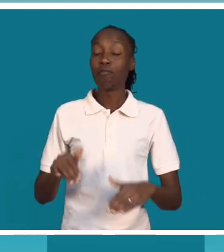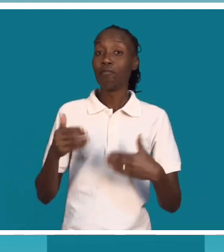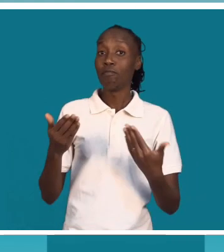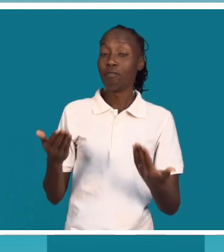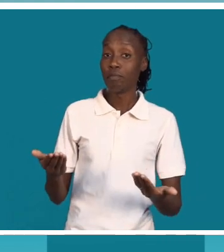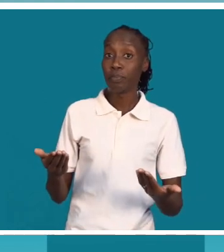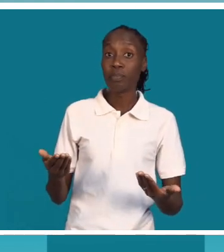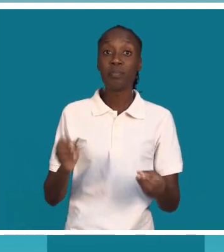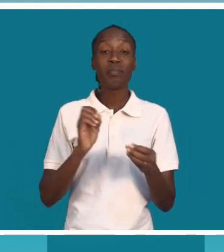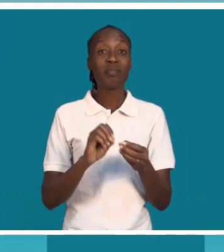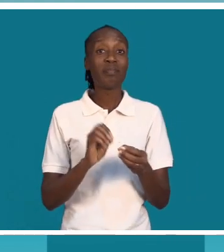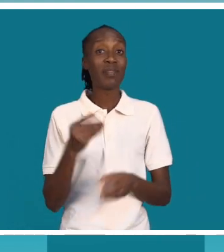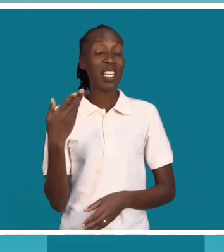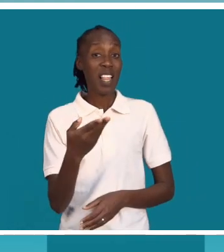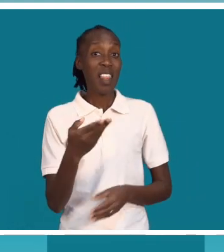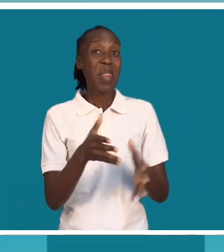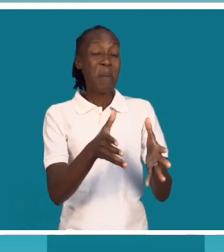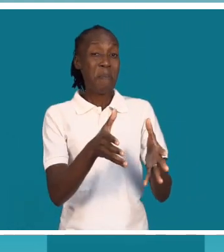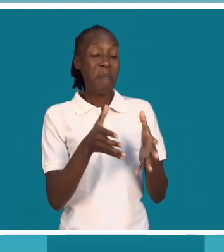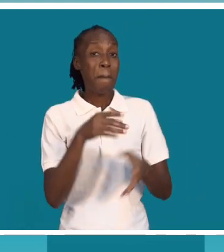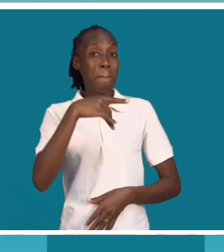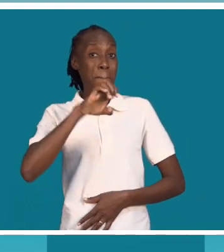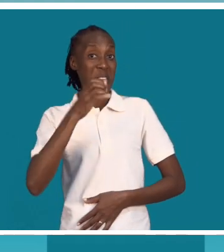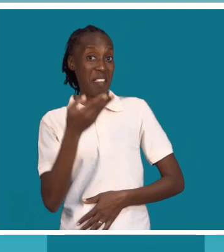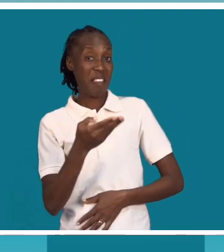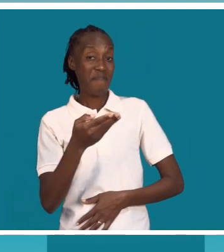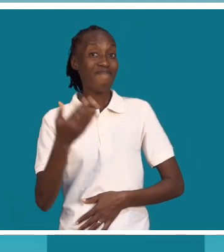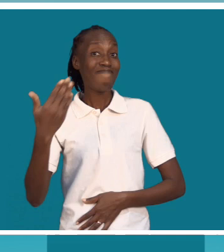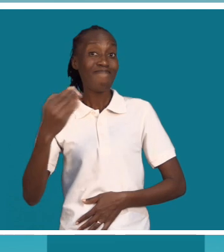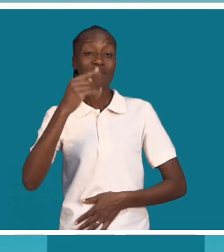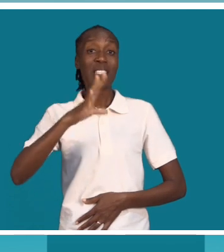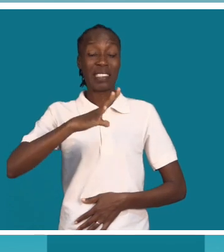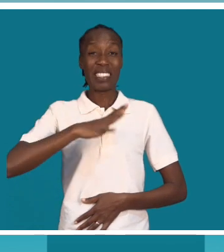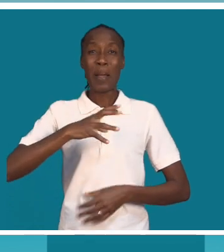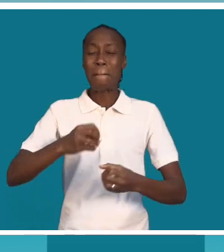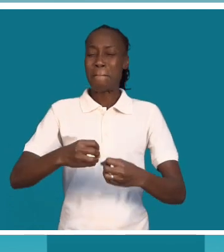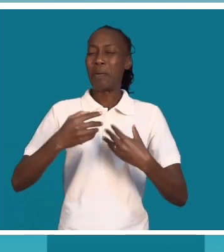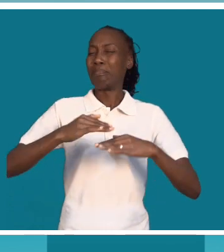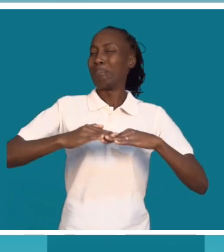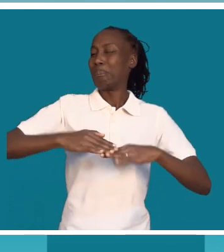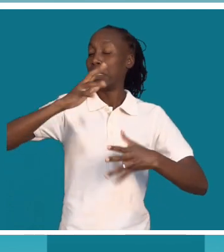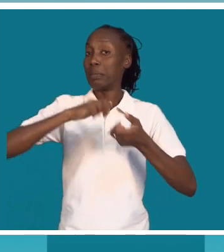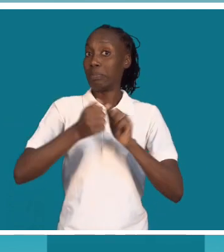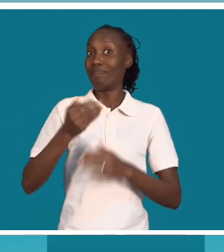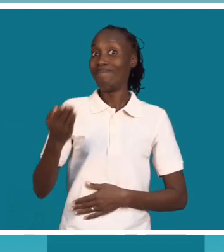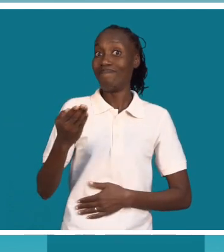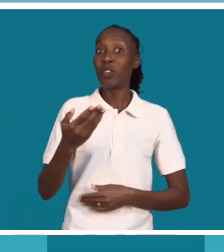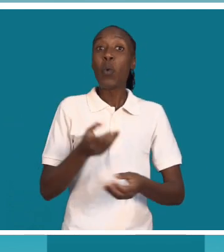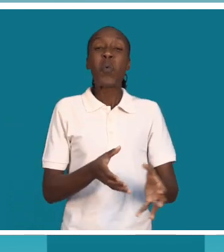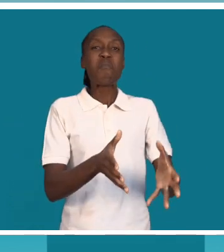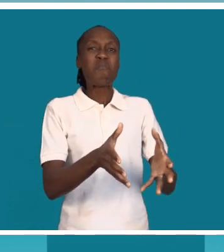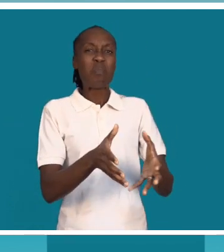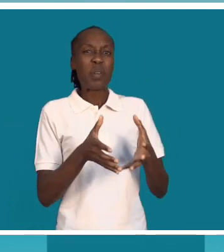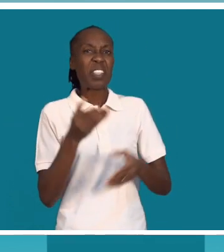operação da perna do lado direito, verdade, é o que mais me afeta, verdade, porque, neste momento, esta